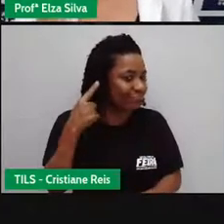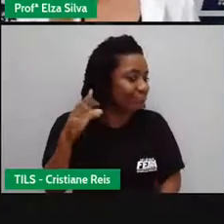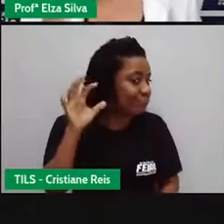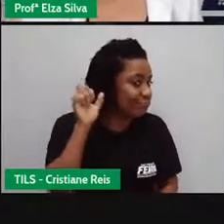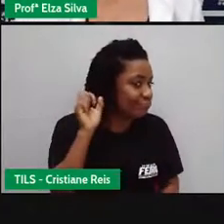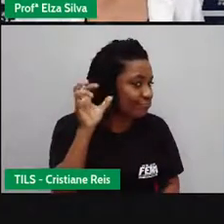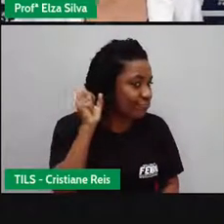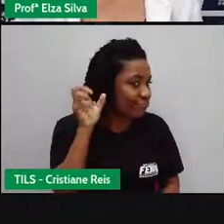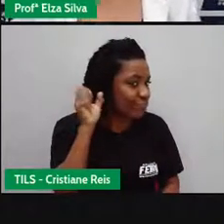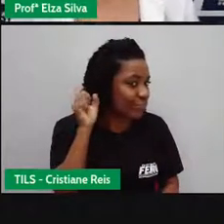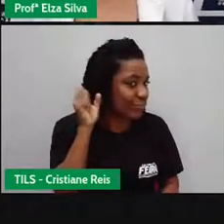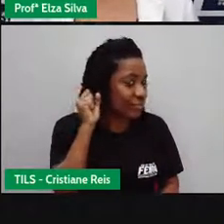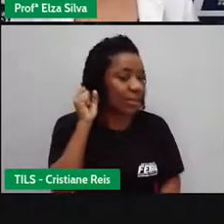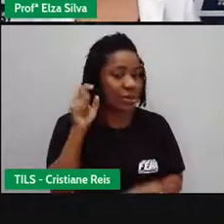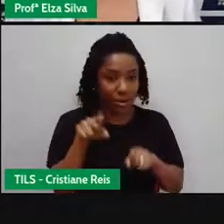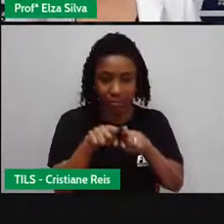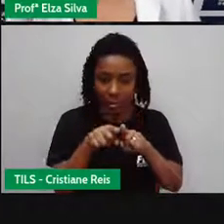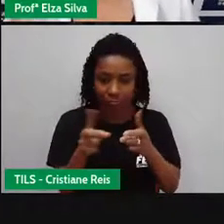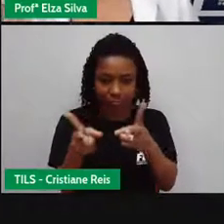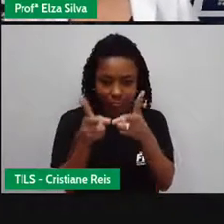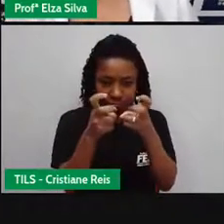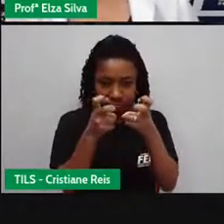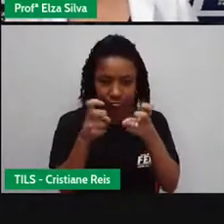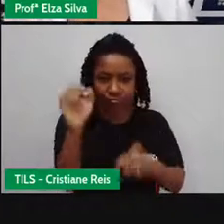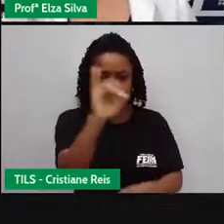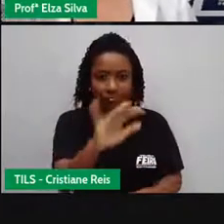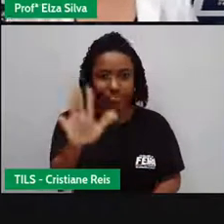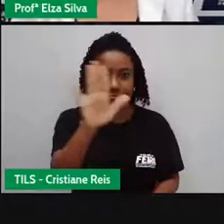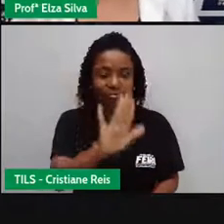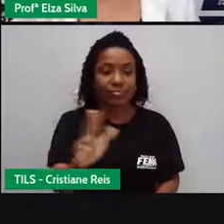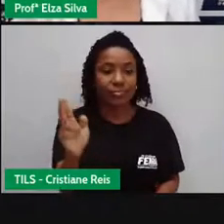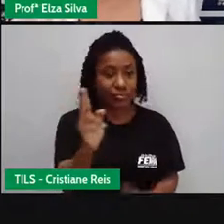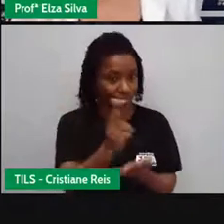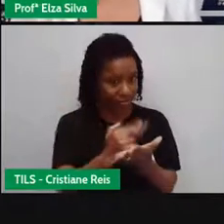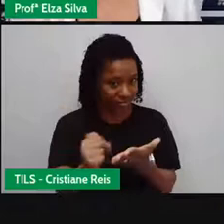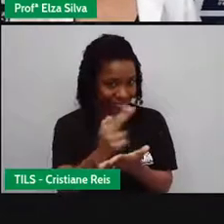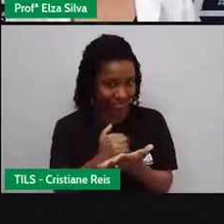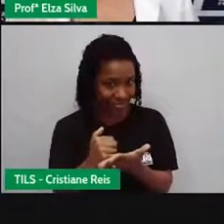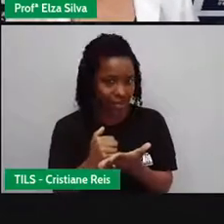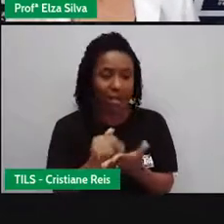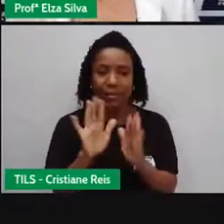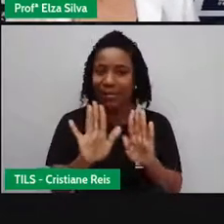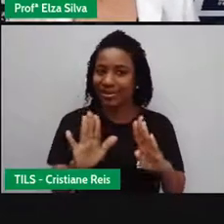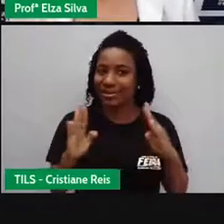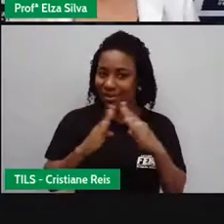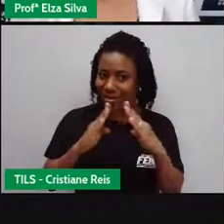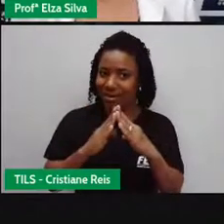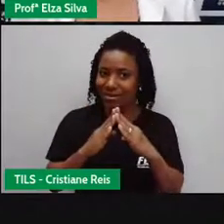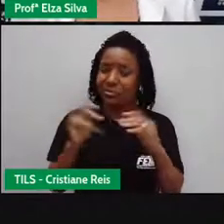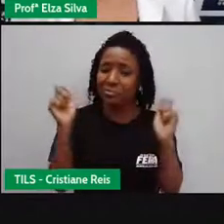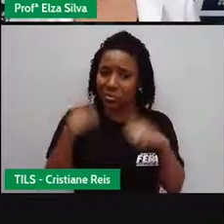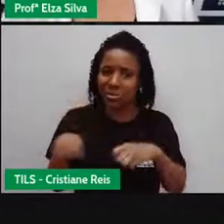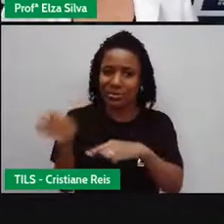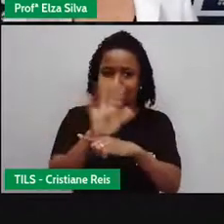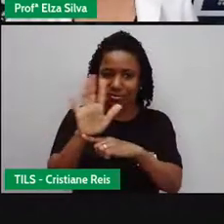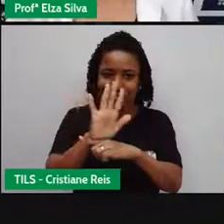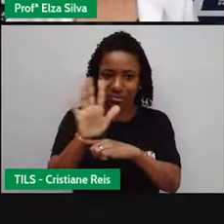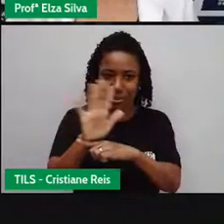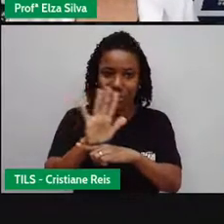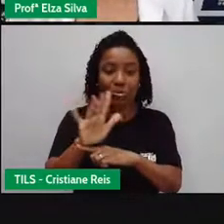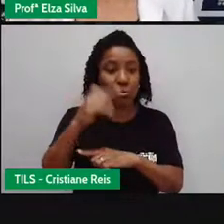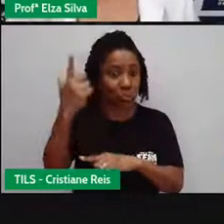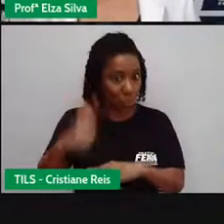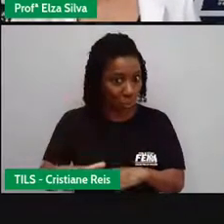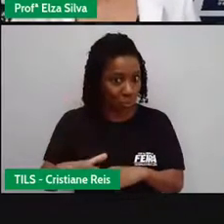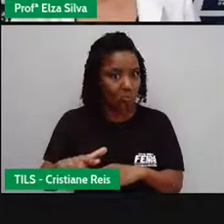e a partir da leitura de imagens. Mas você, na sua casa, pode acessar esse vídeo novamente, uma